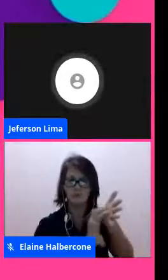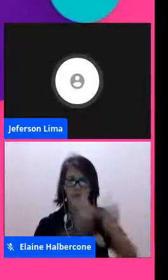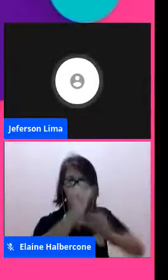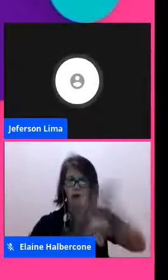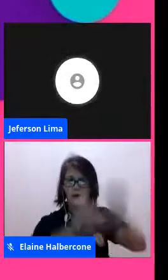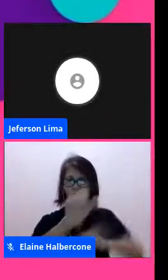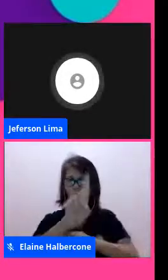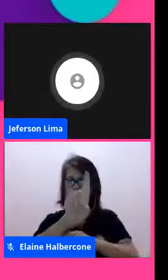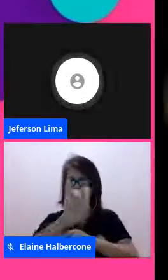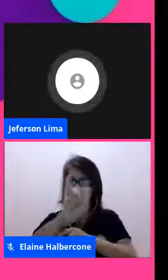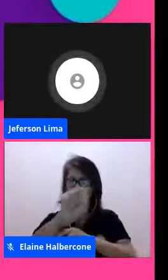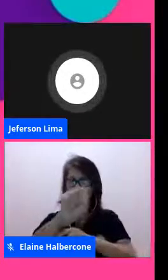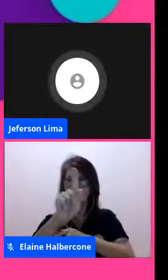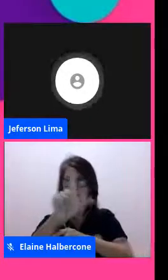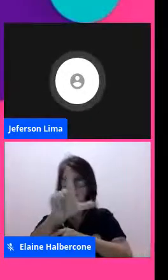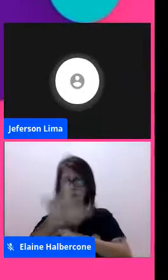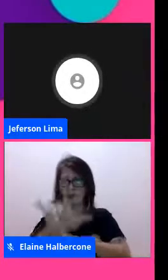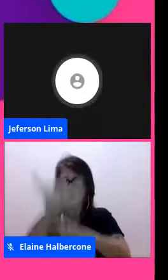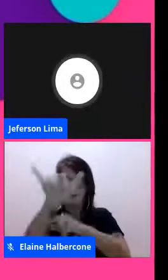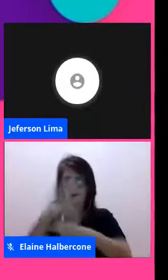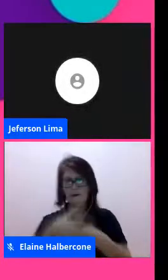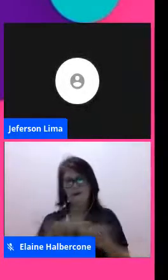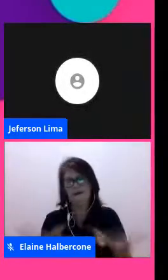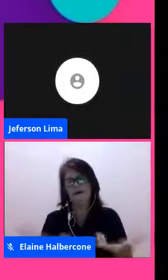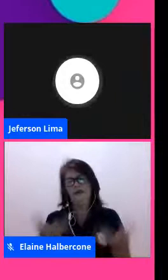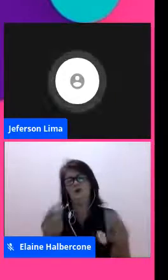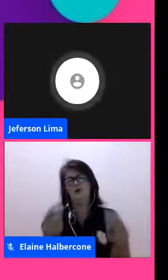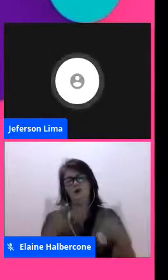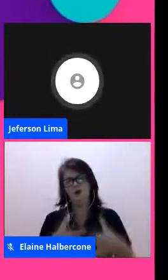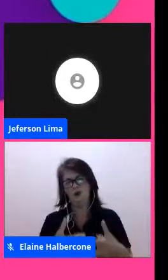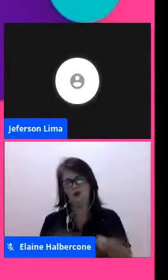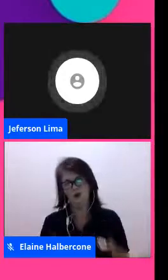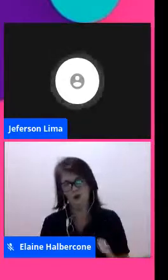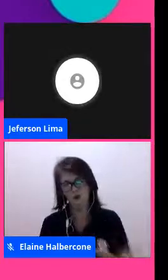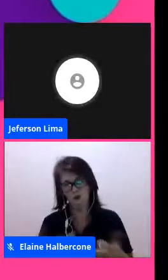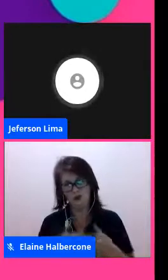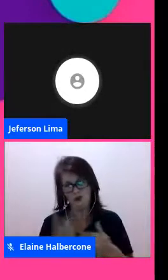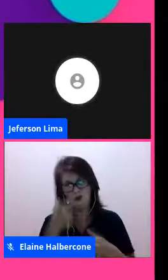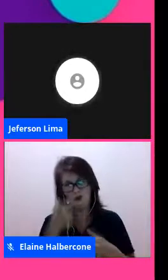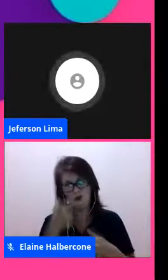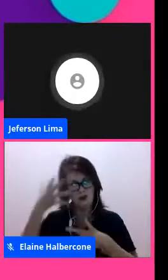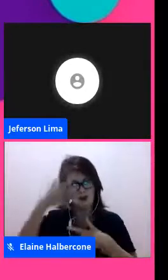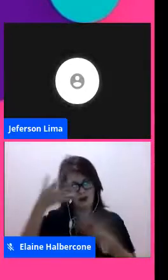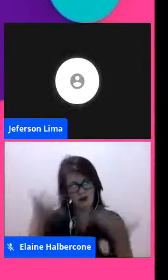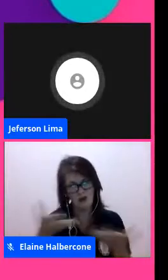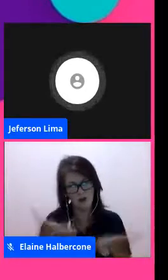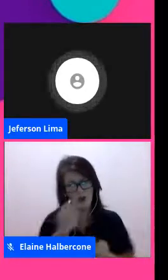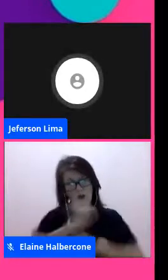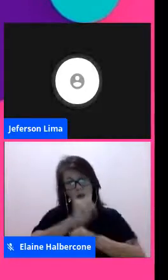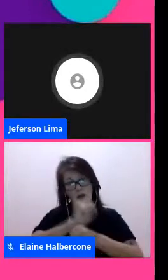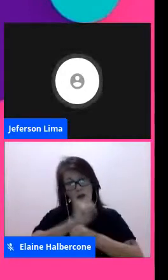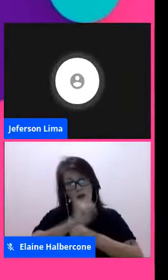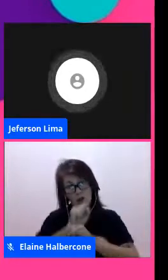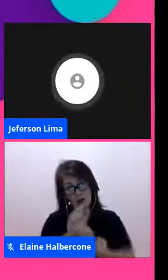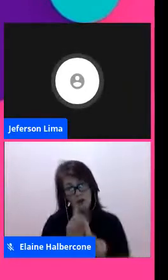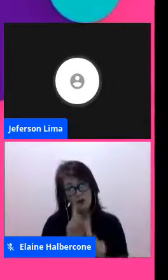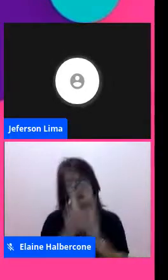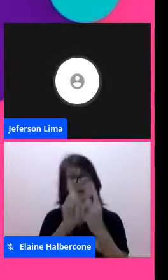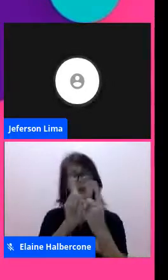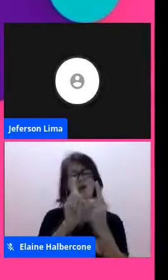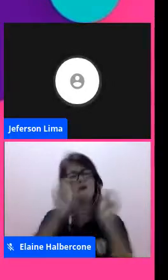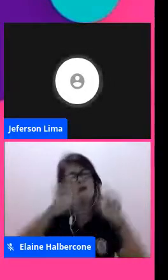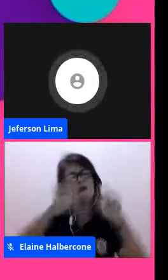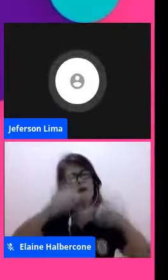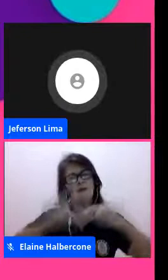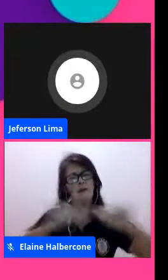um pouquinho muito, pelo menos para nossa workshop de hoje aí. Só que é aquela coisa, né? Espero muito que em breve a gente esteja próximo e a gente possa fazer esse tipo de